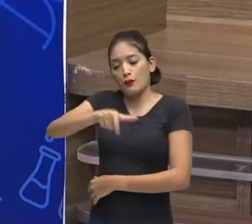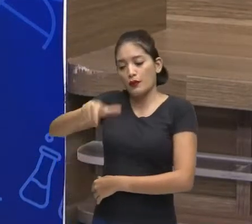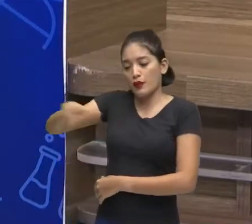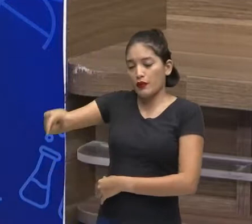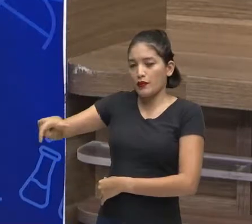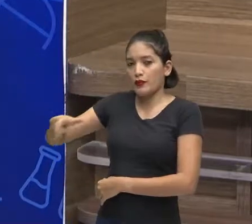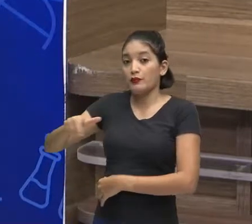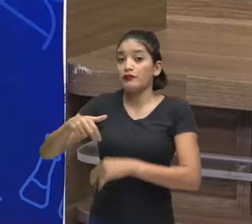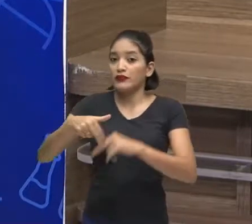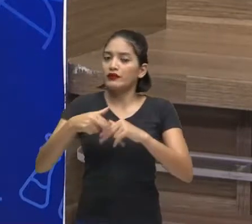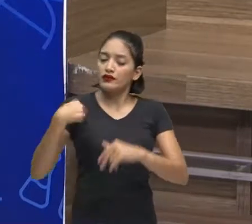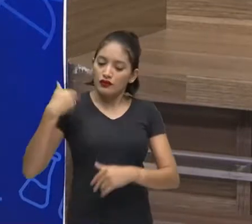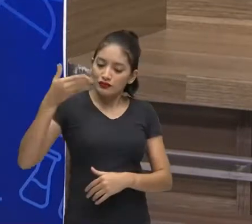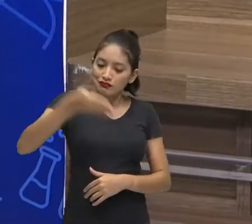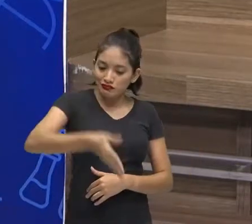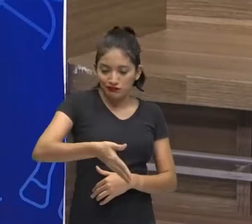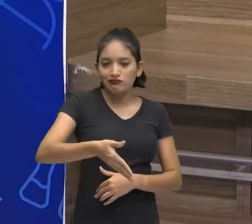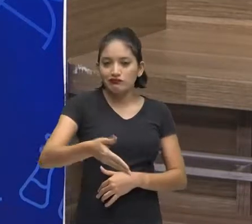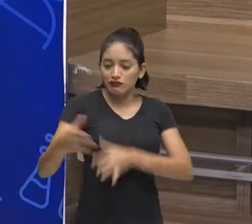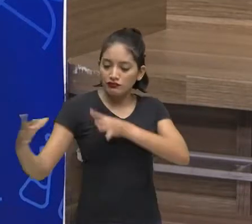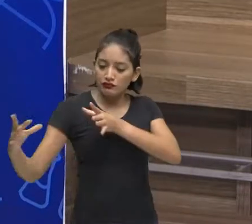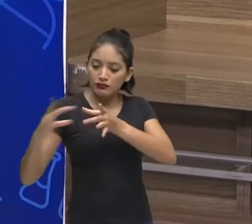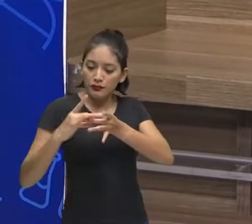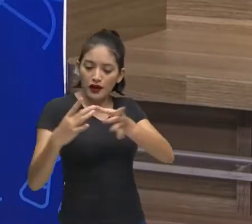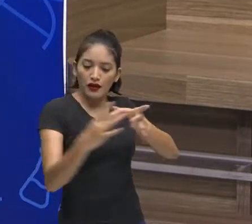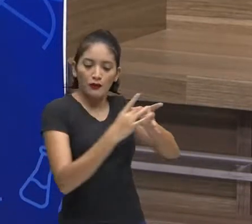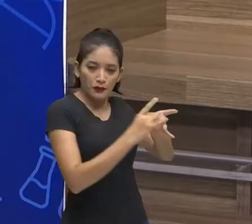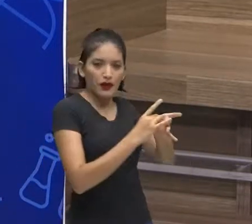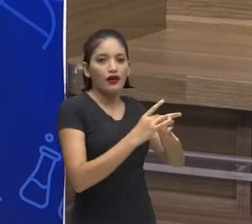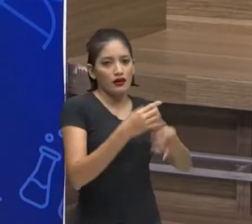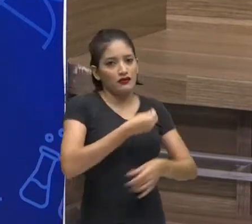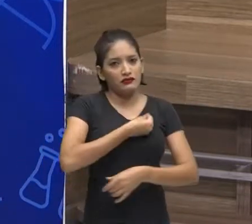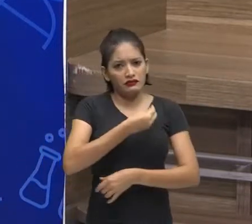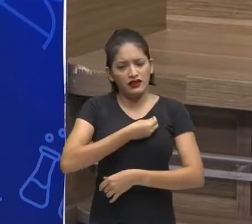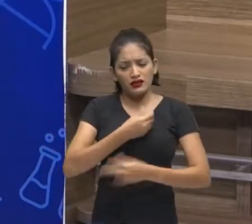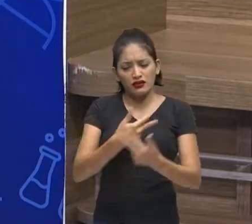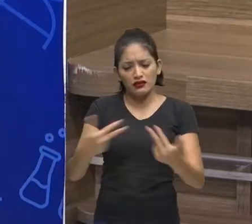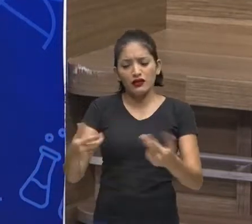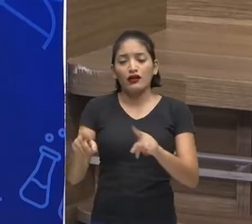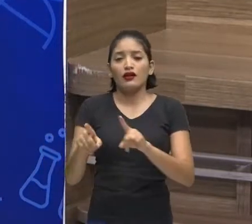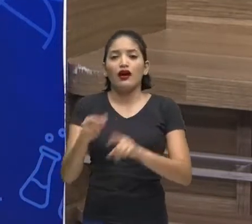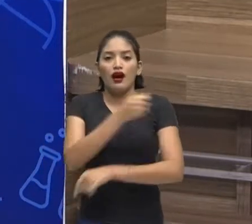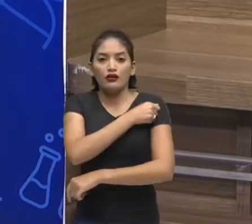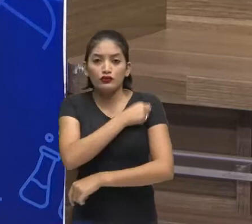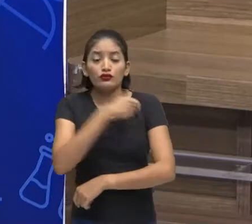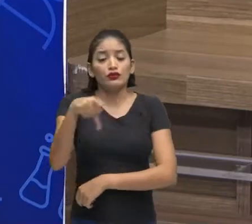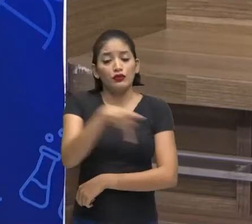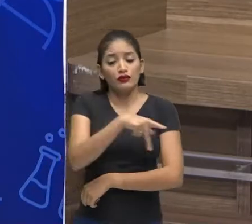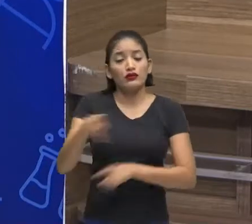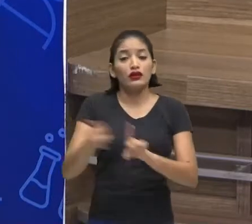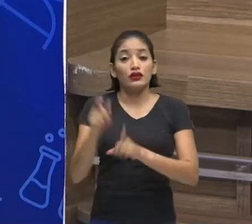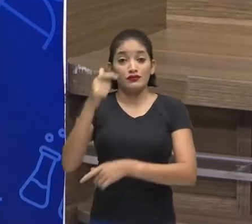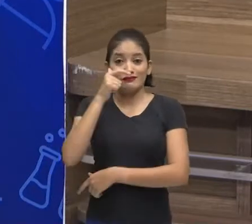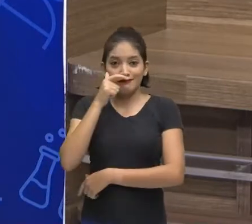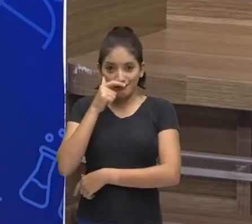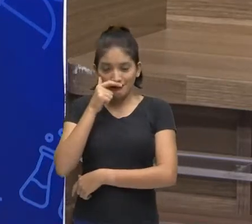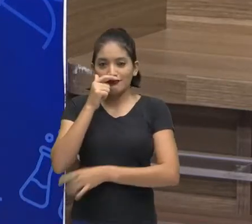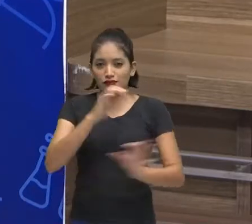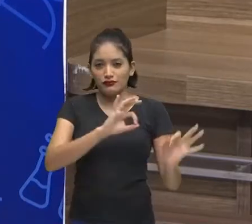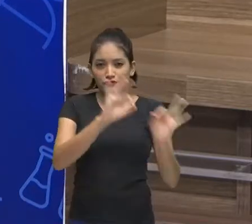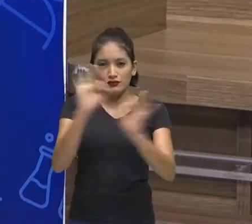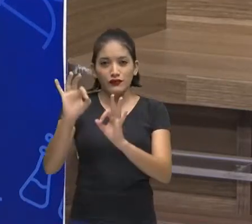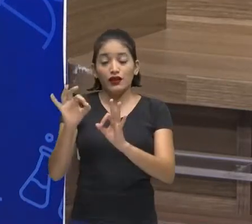isso que nós estamos aqui, conectando várias vidas, vários alunos, professores, pais que estão acompanhando e nós dois que estamos aqui